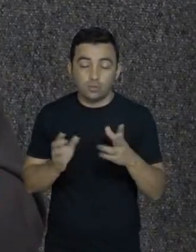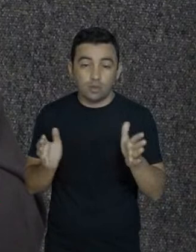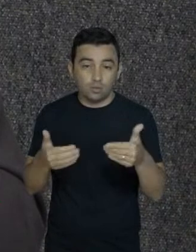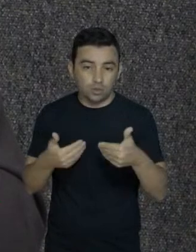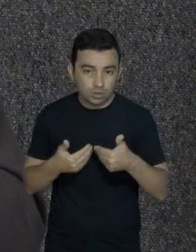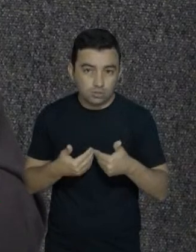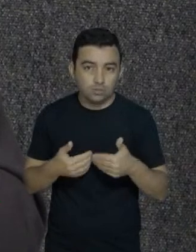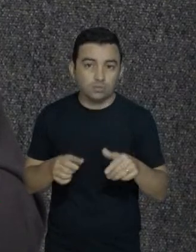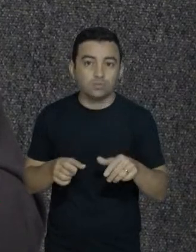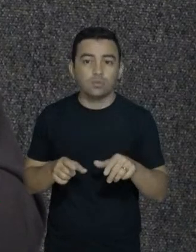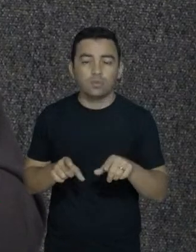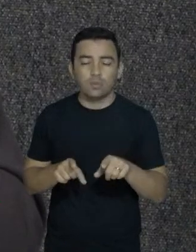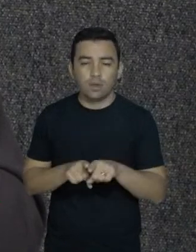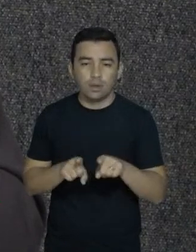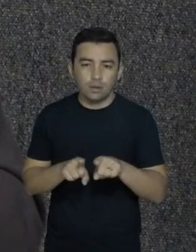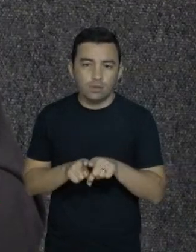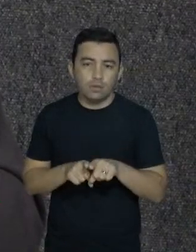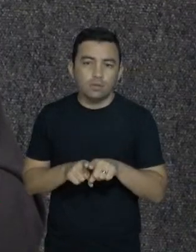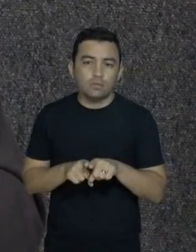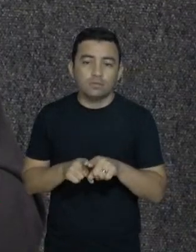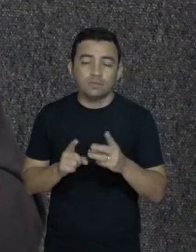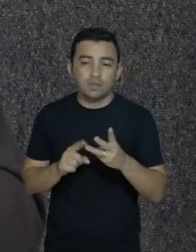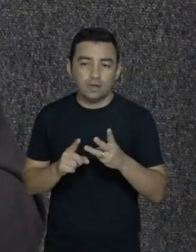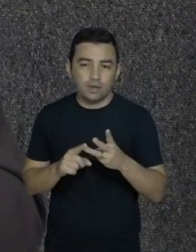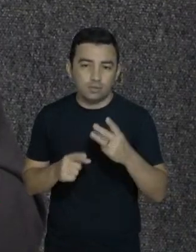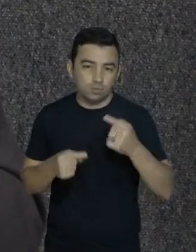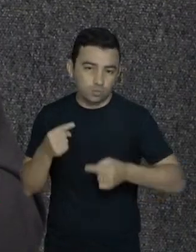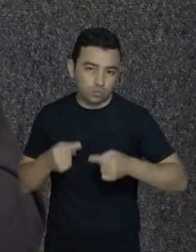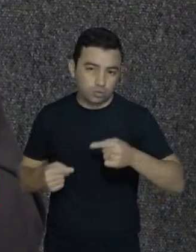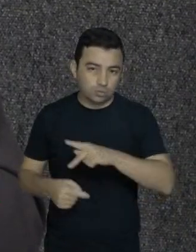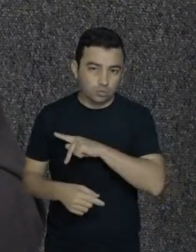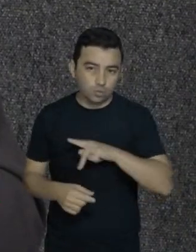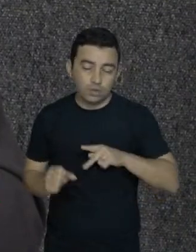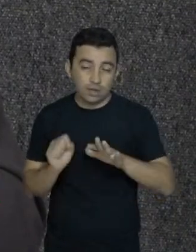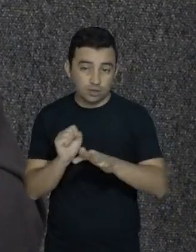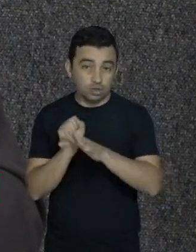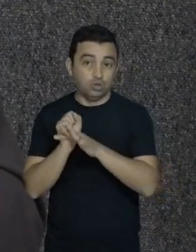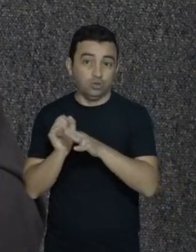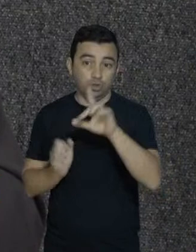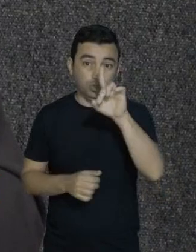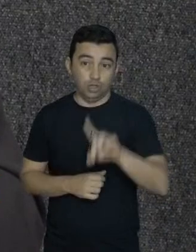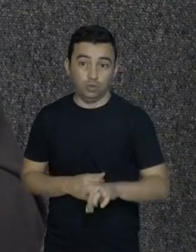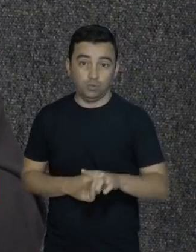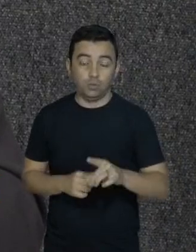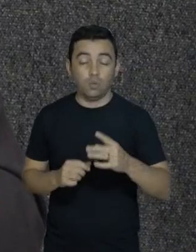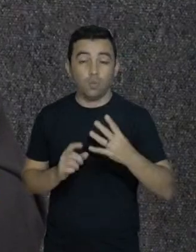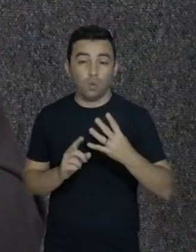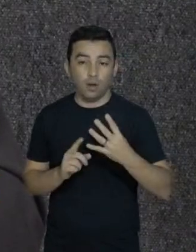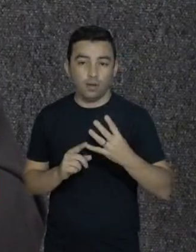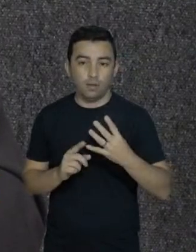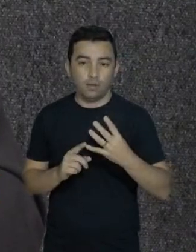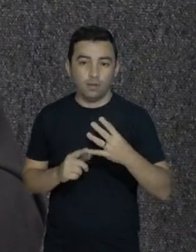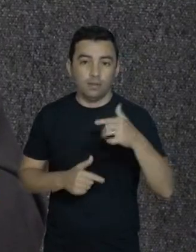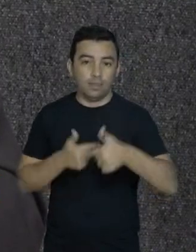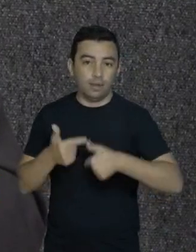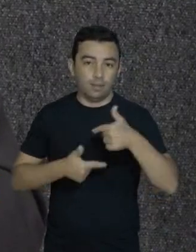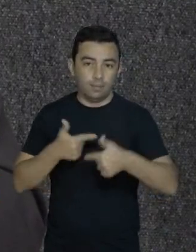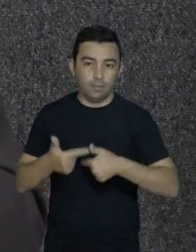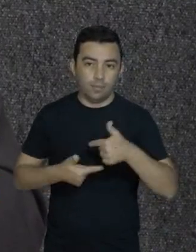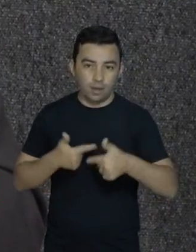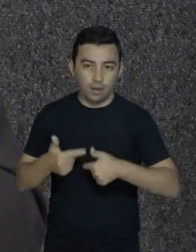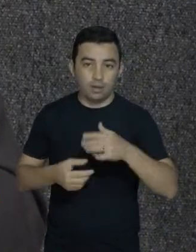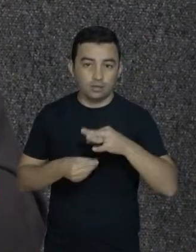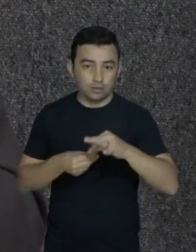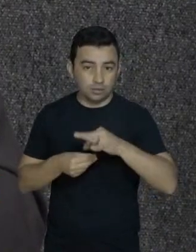autista 3 políticas públicas de garantia de direitos 4 o trabalho com as entidades